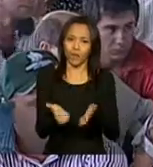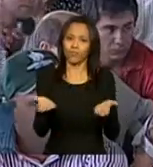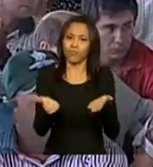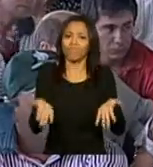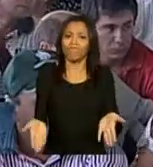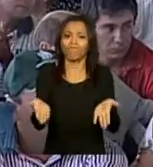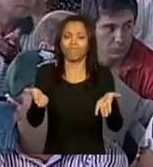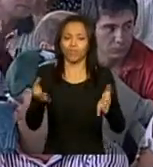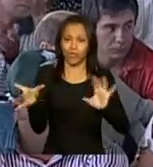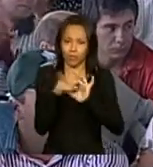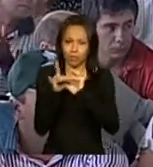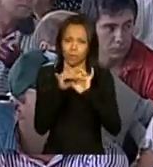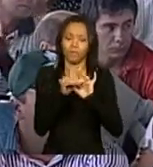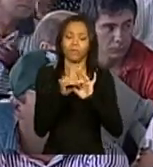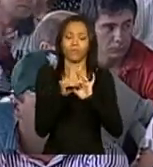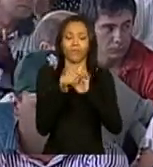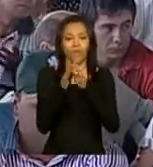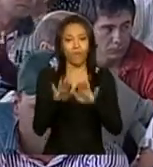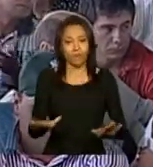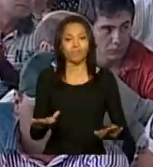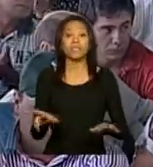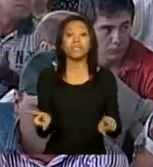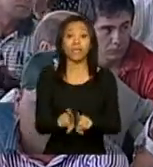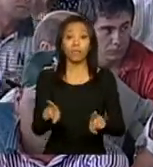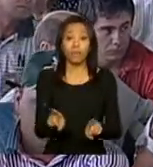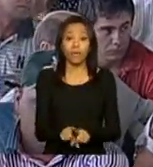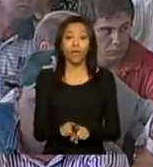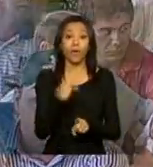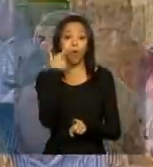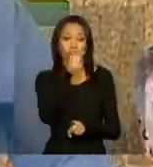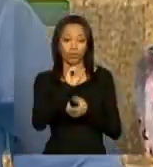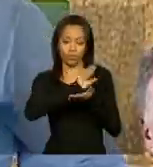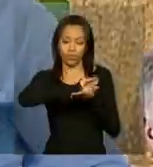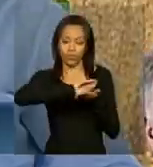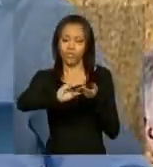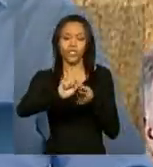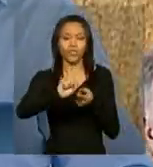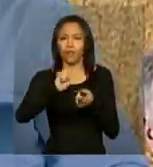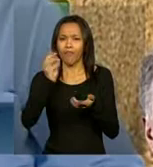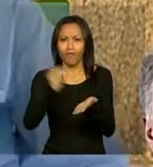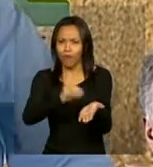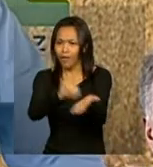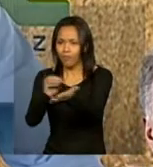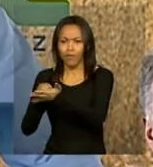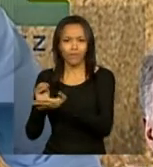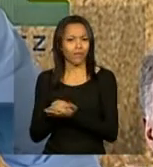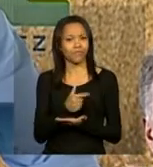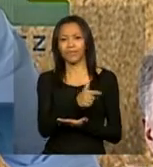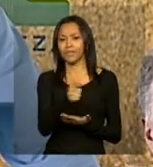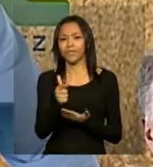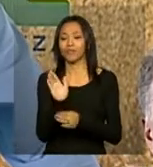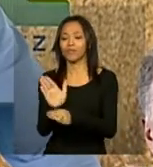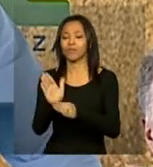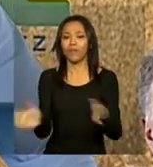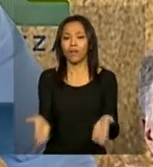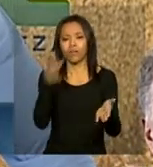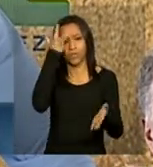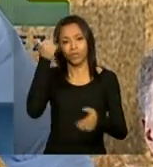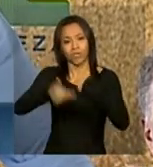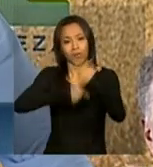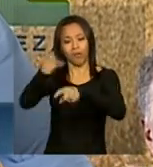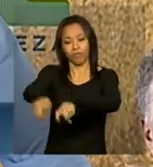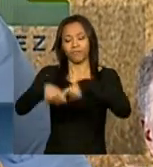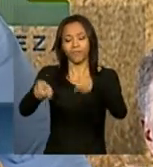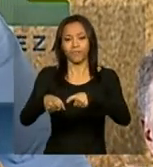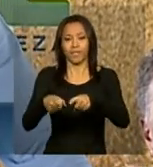união. E assim, também aos investimentos que não têm faltado aos nossos produtores, em torno